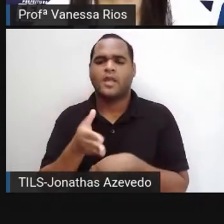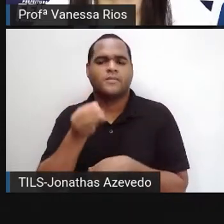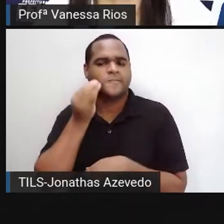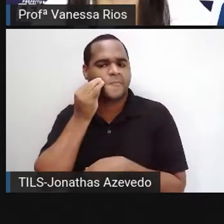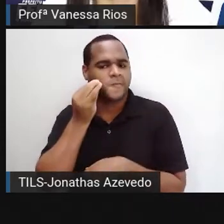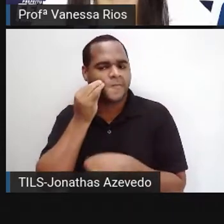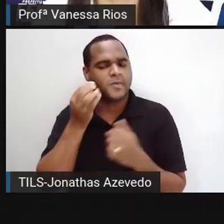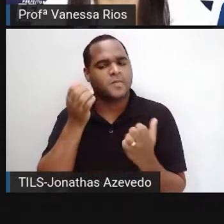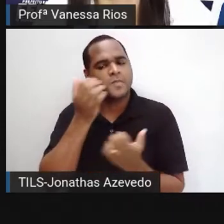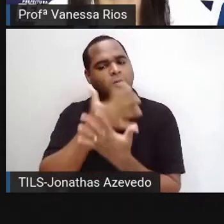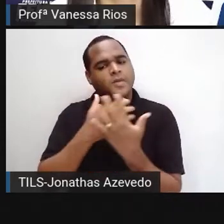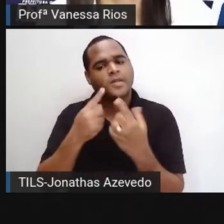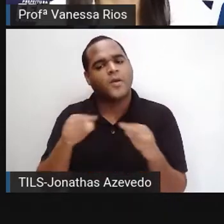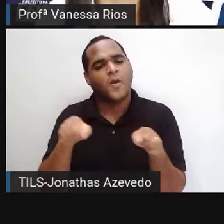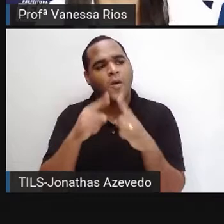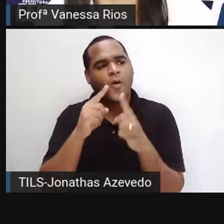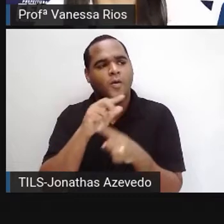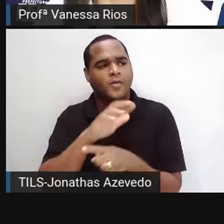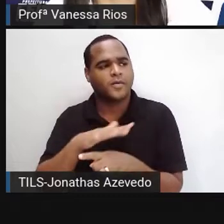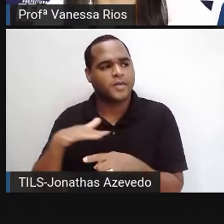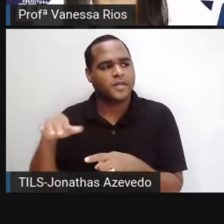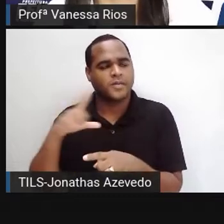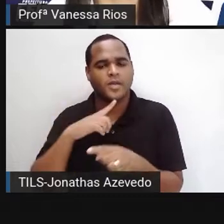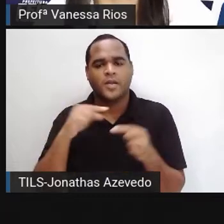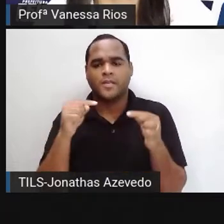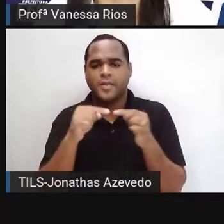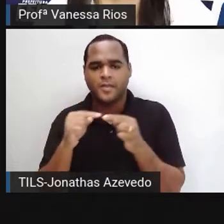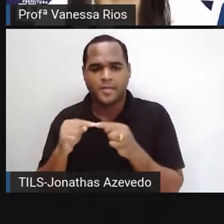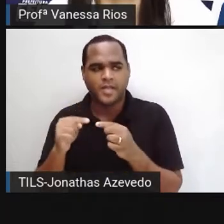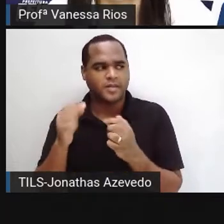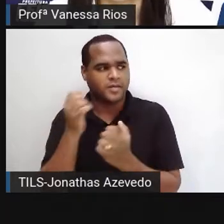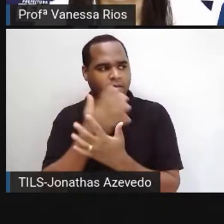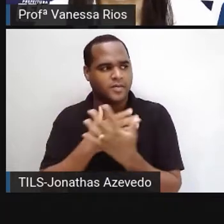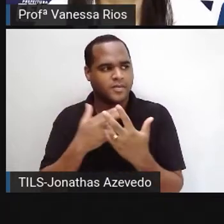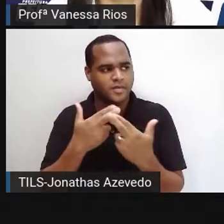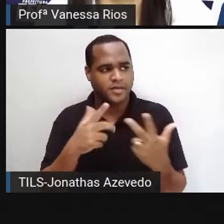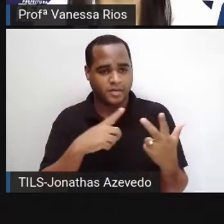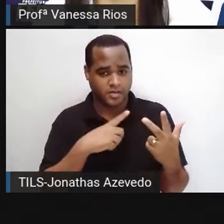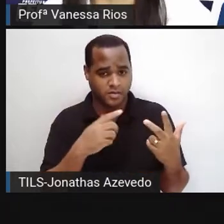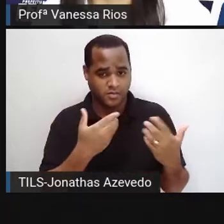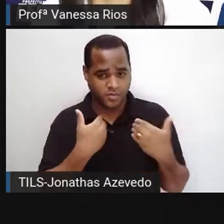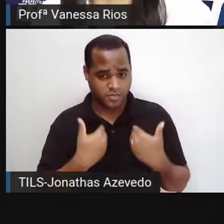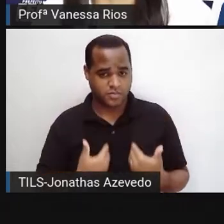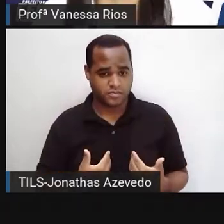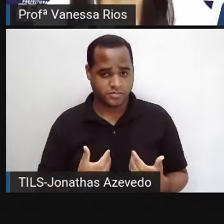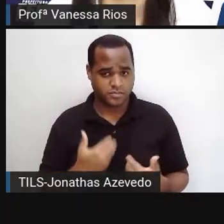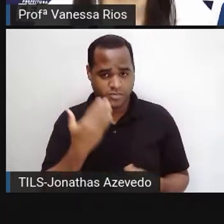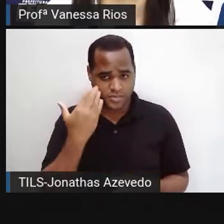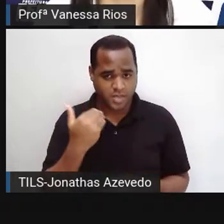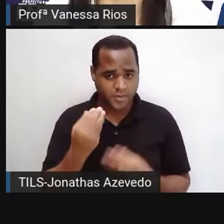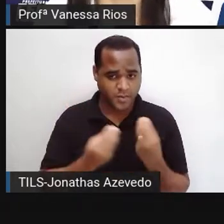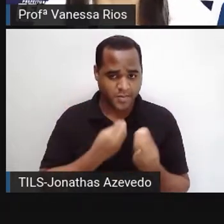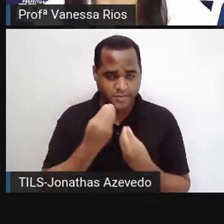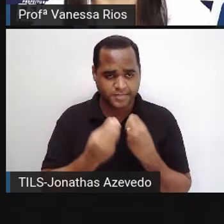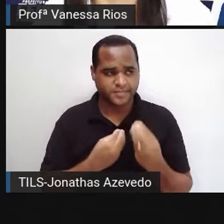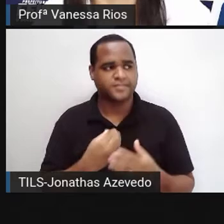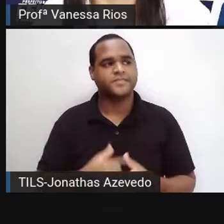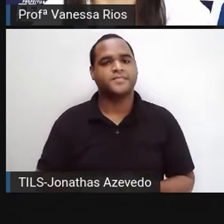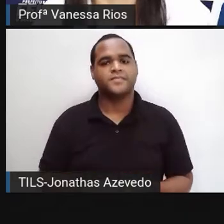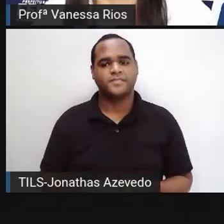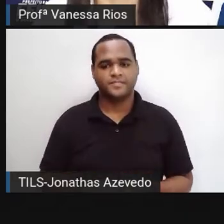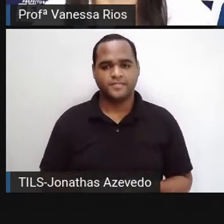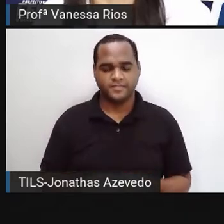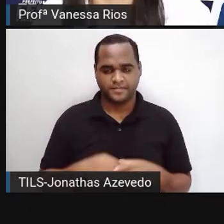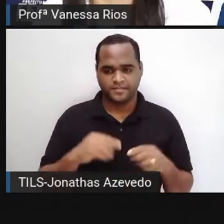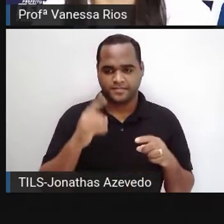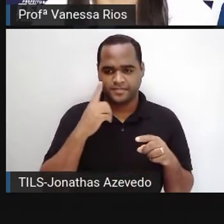música ou um ritmo usando algum som emitido por seu corpo? Sabe como é que faz isso, né? Existem até bandas